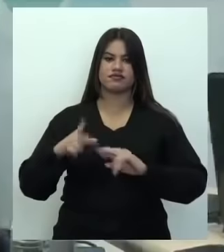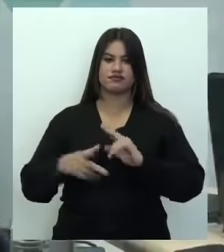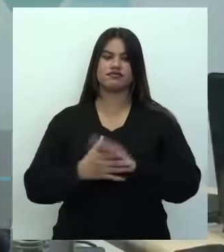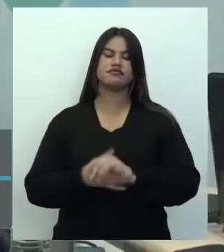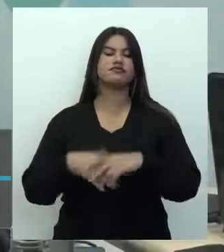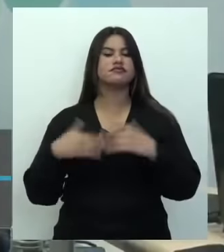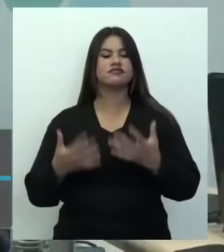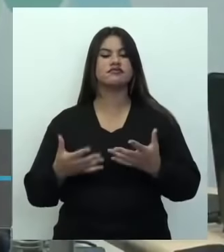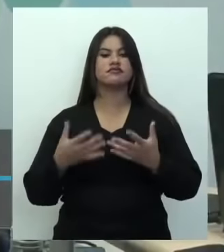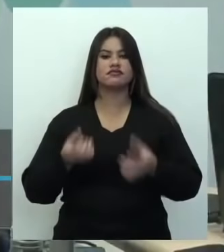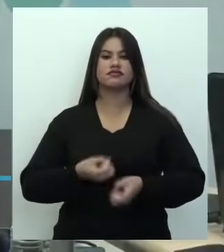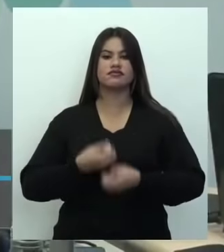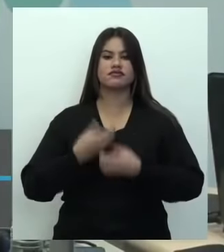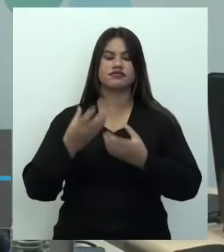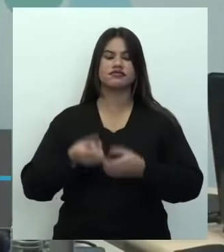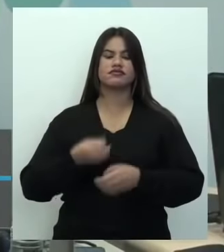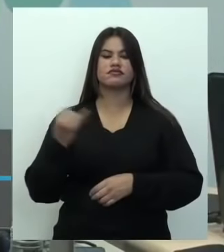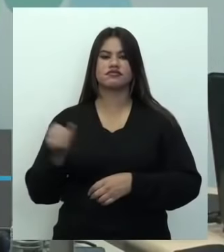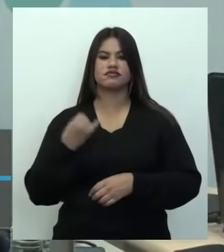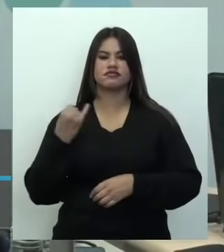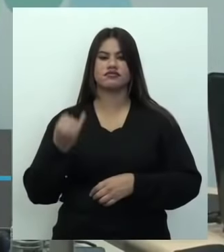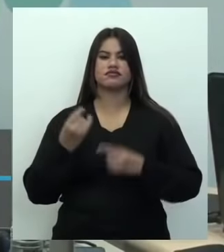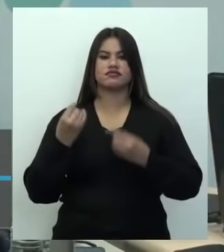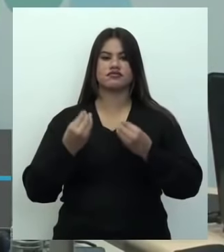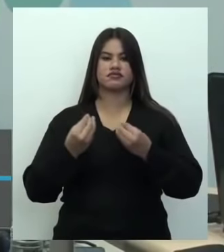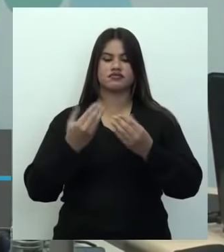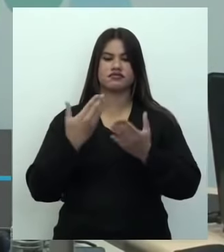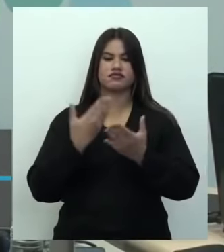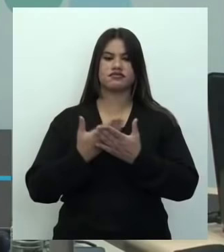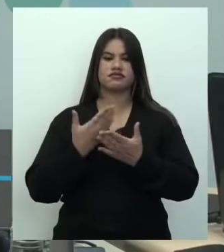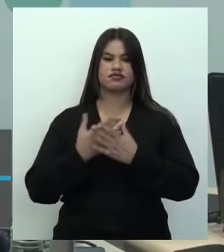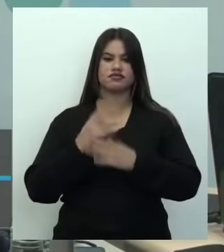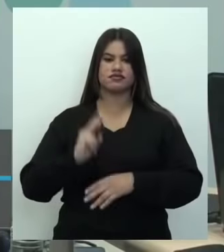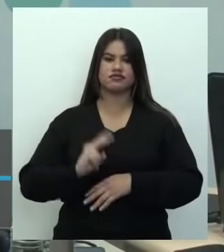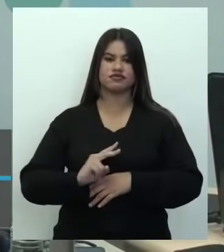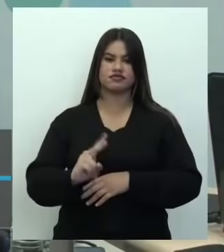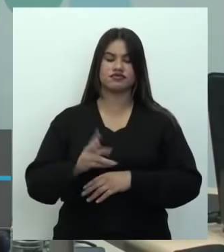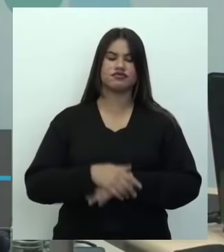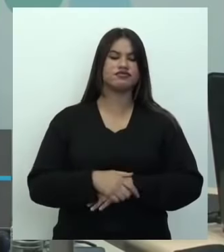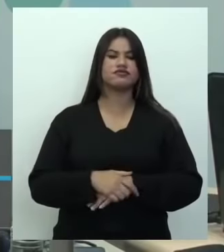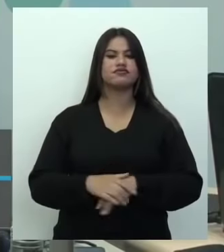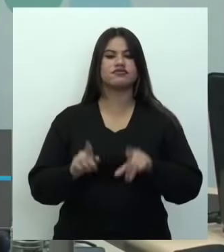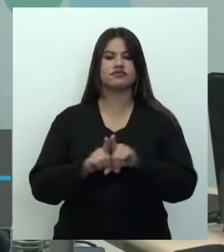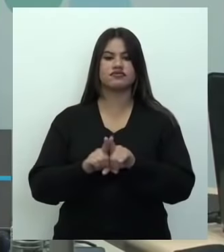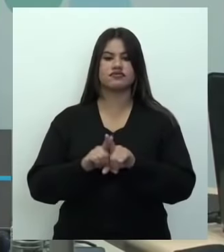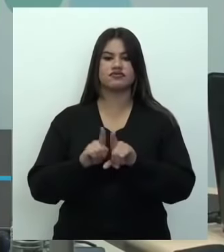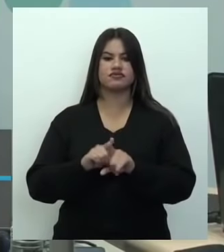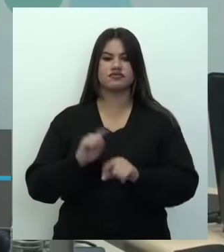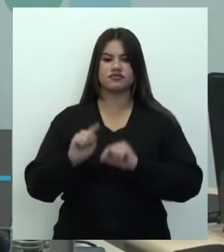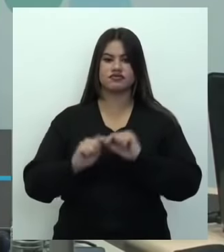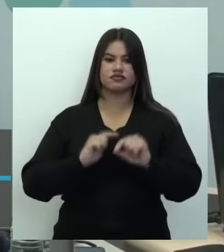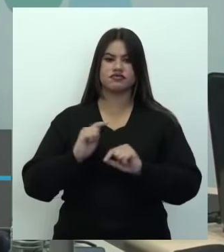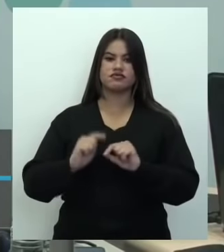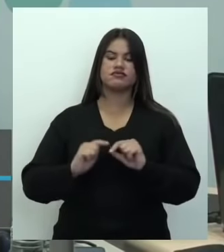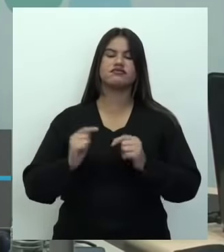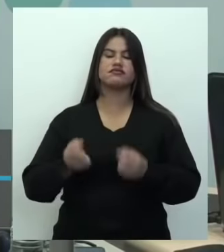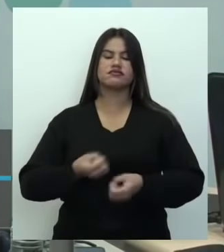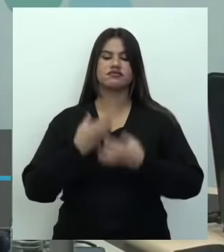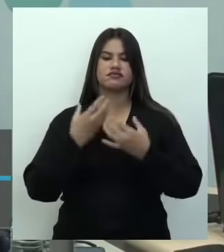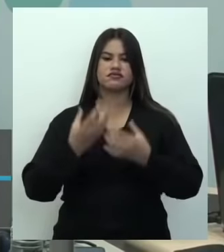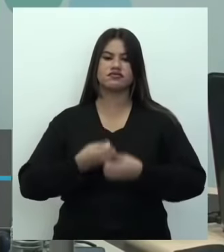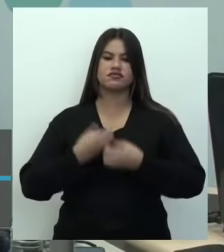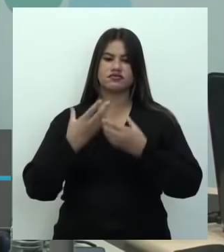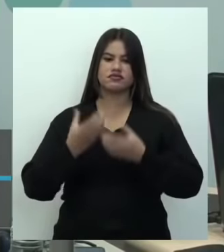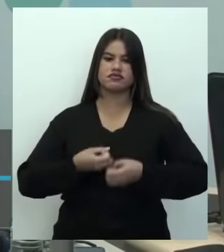são importantes, né, para você dar continuidade aos seus estudos. Também são informações que colaboram com o planejamento